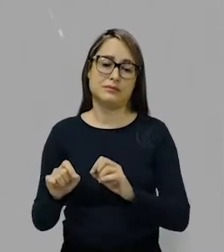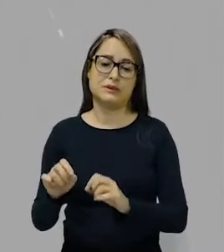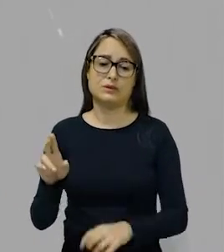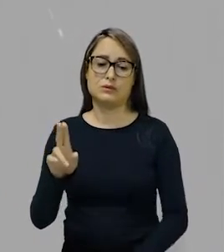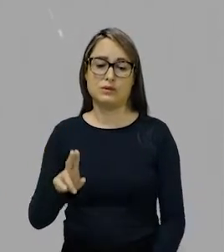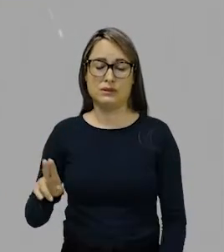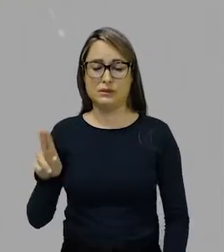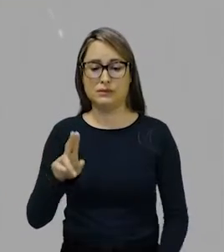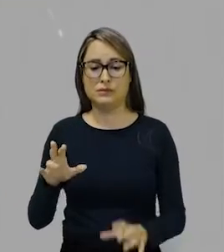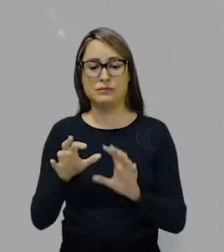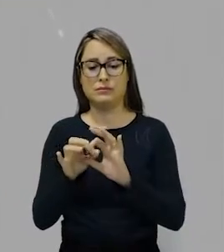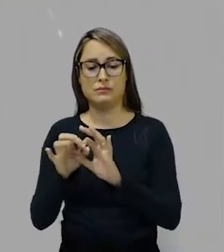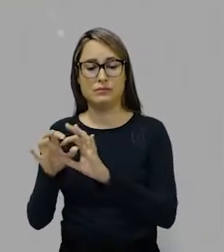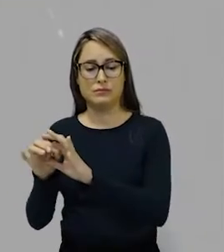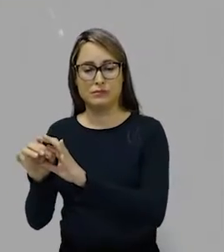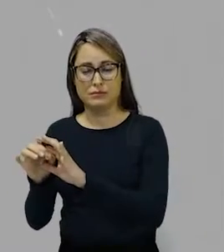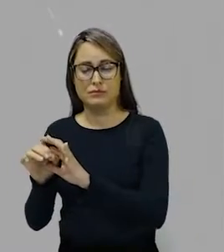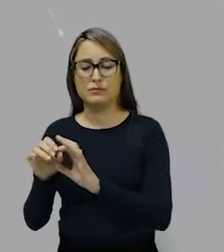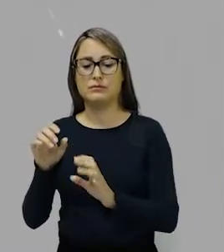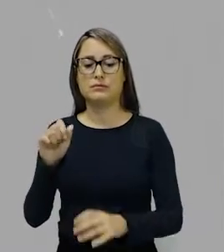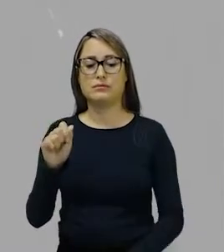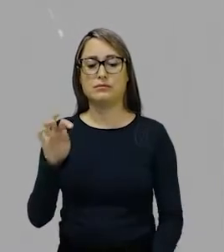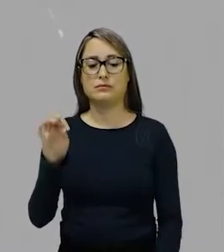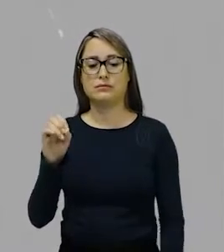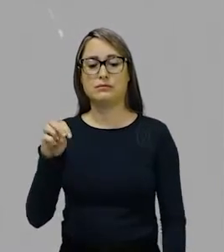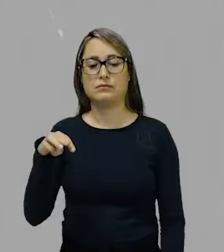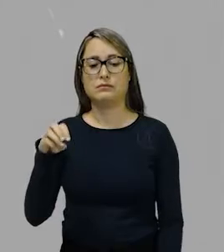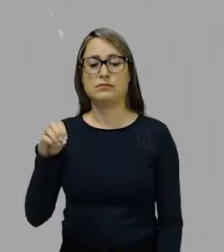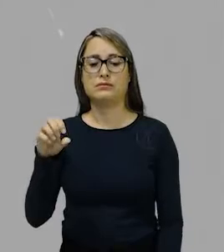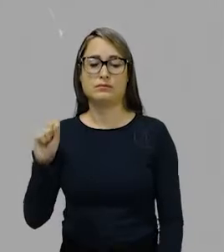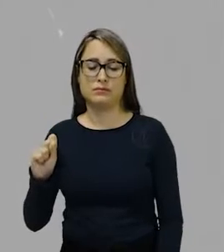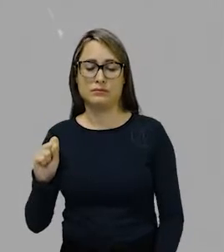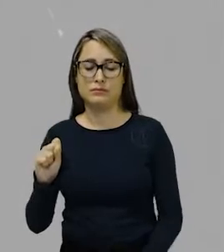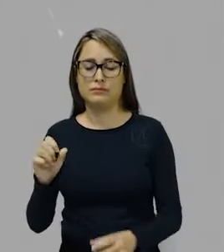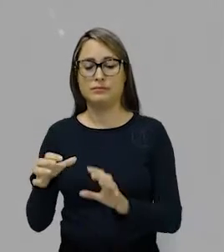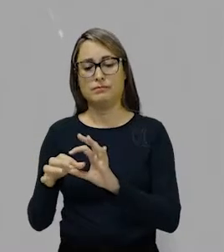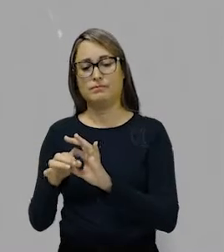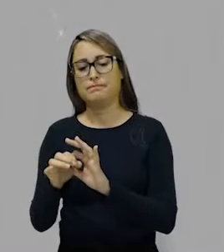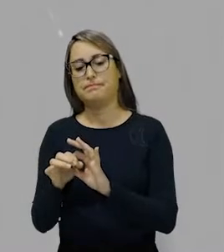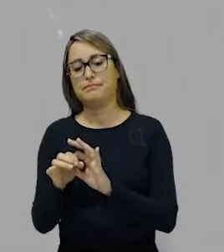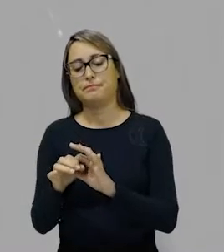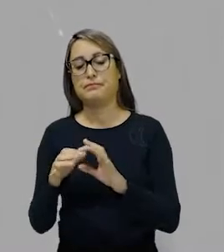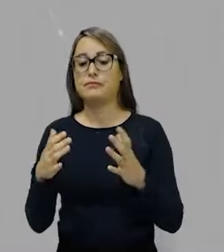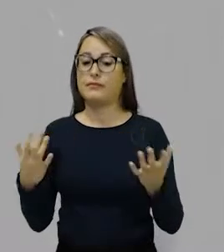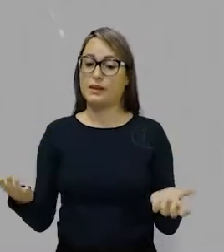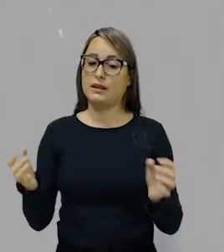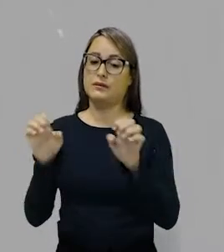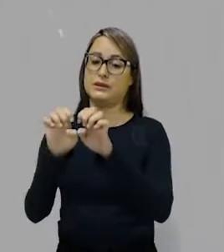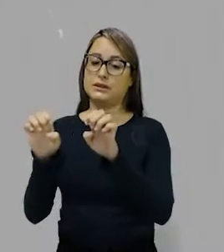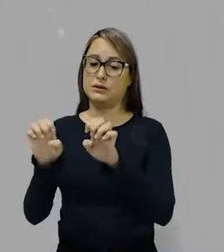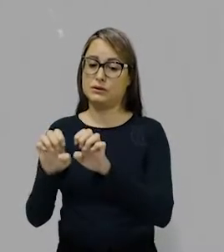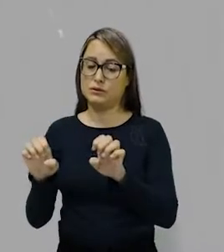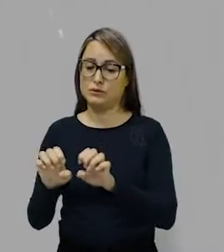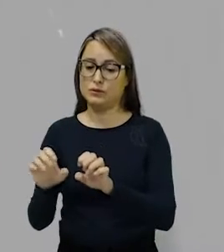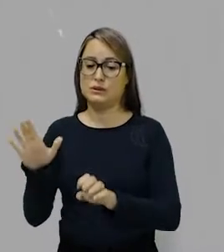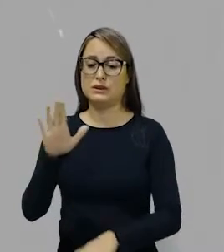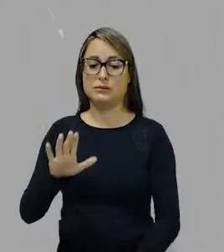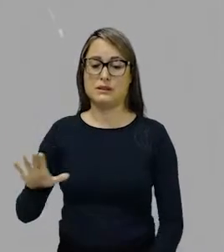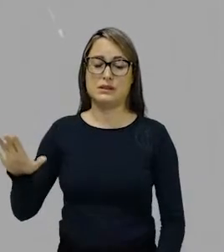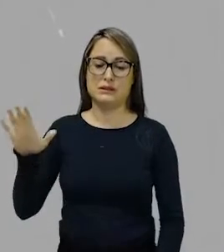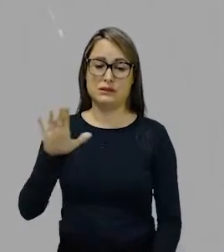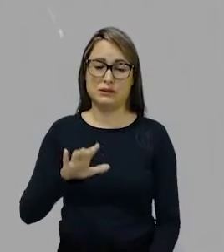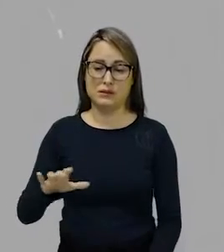de ligações dos átomos envolvidos. Então, nesse caso, nós já vamos para uma estrutura